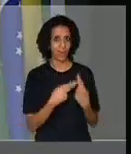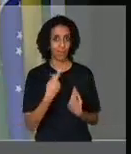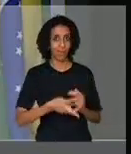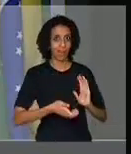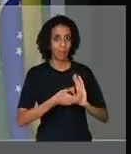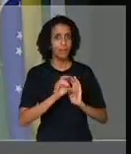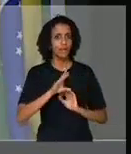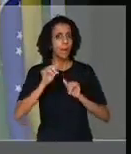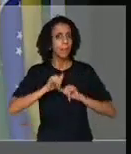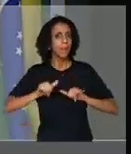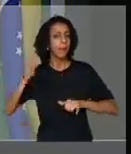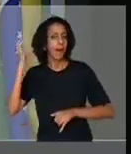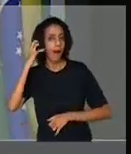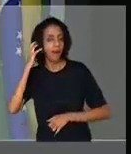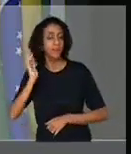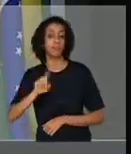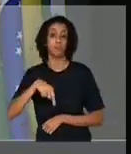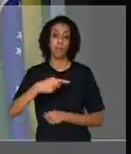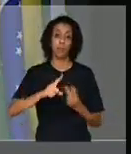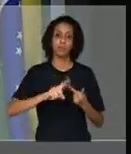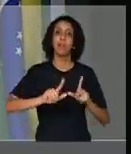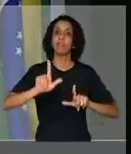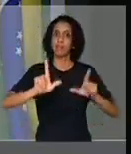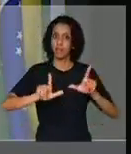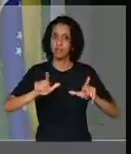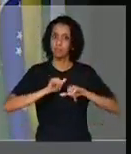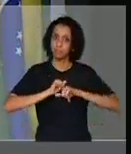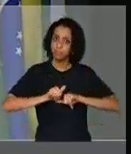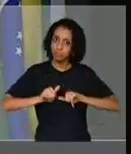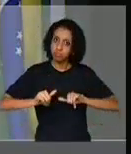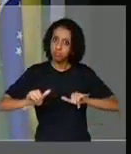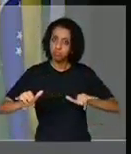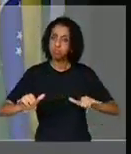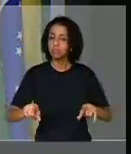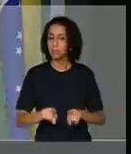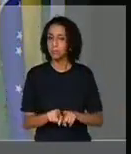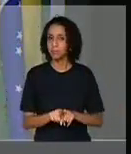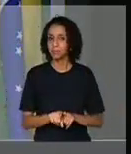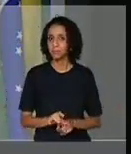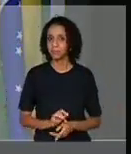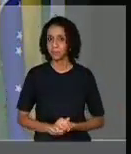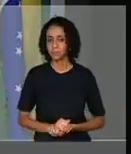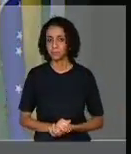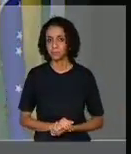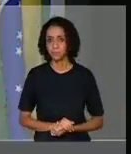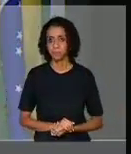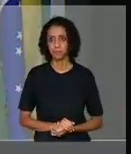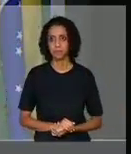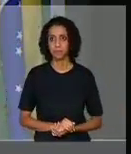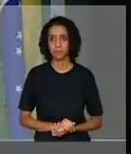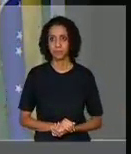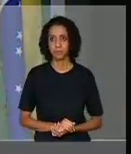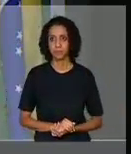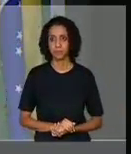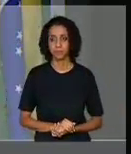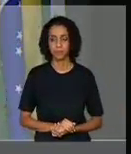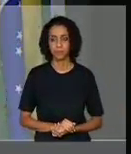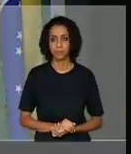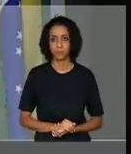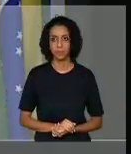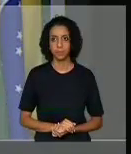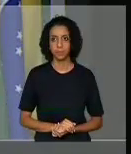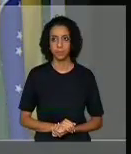da Câmara. Depois, com o advento da televisão, também uma forma de publicização. E registro nesse